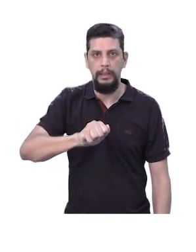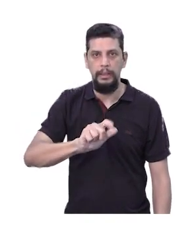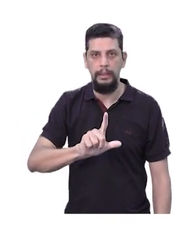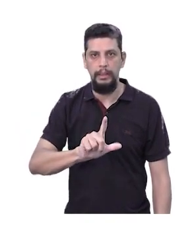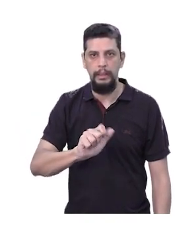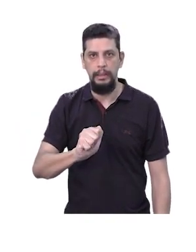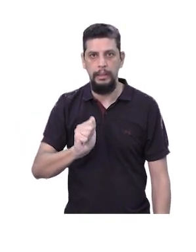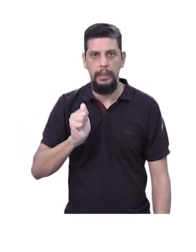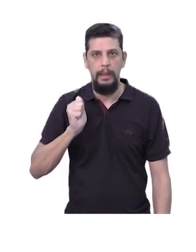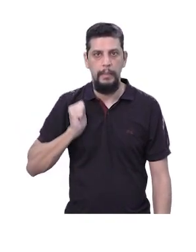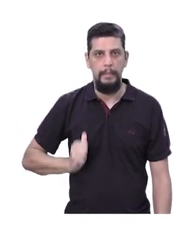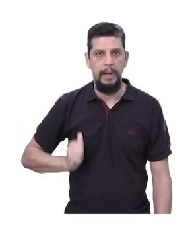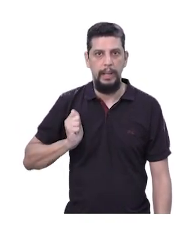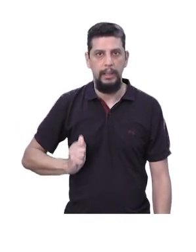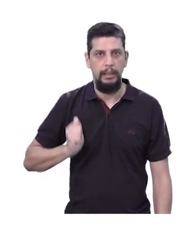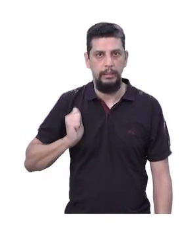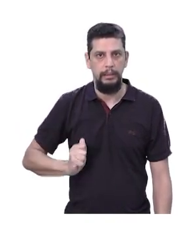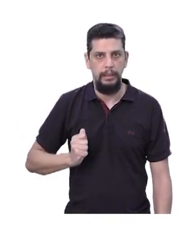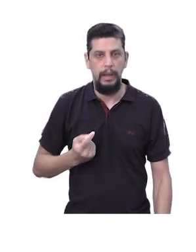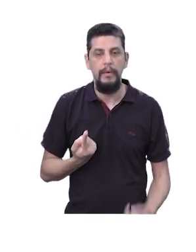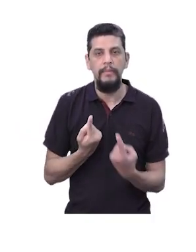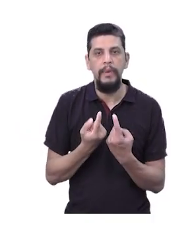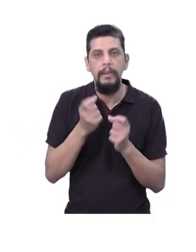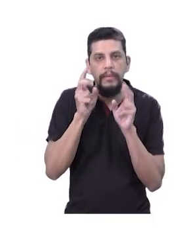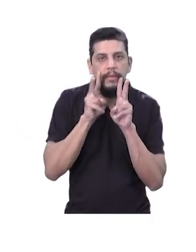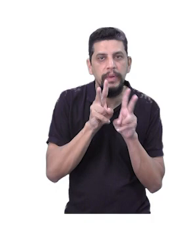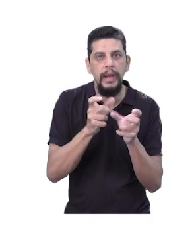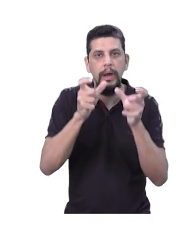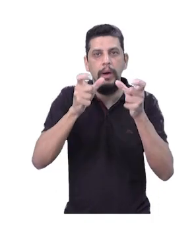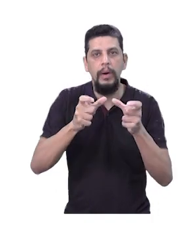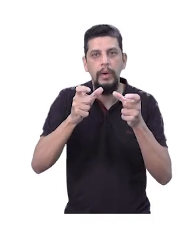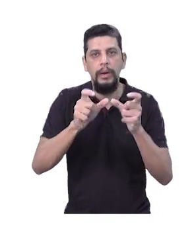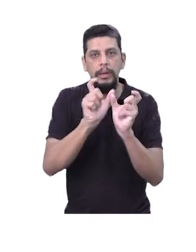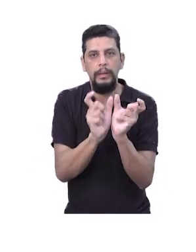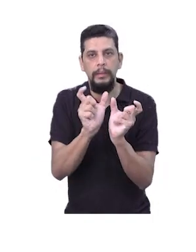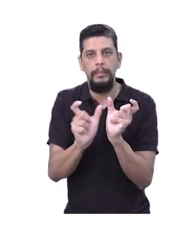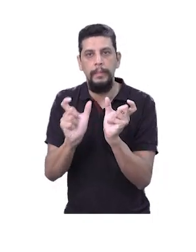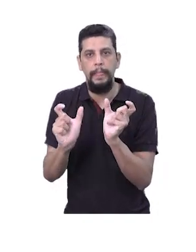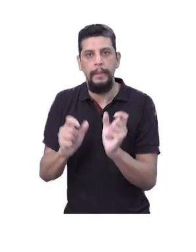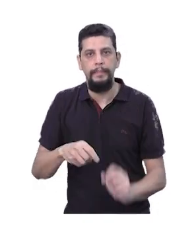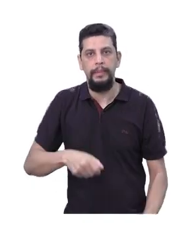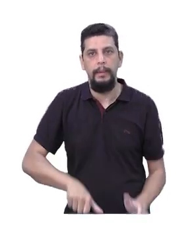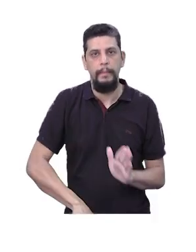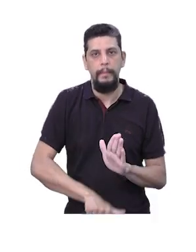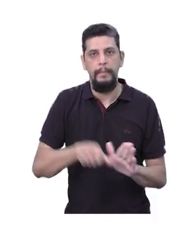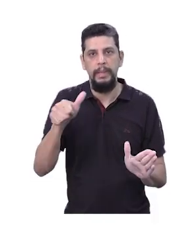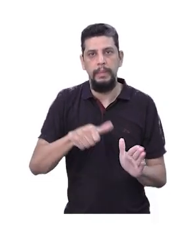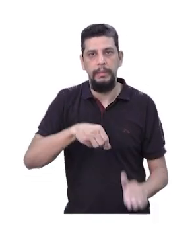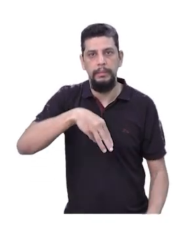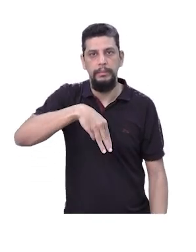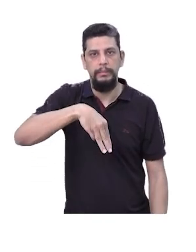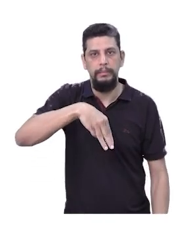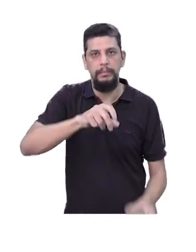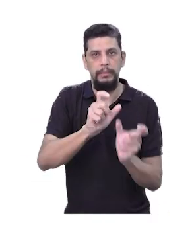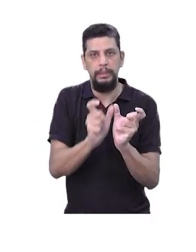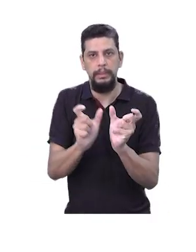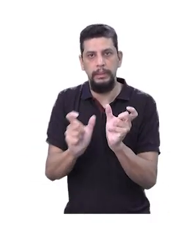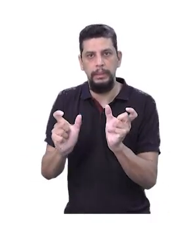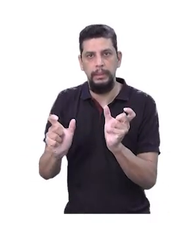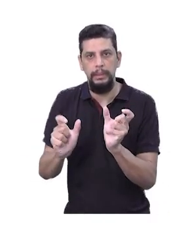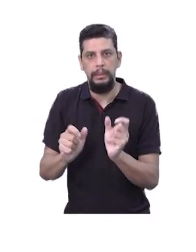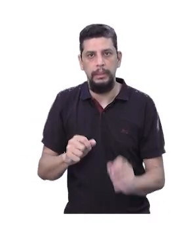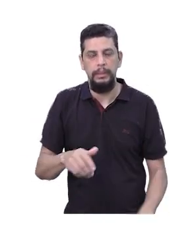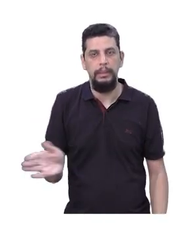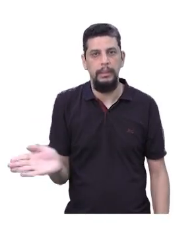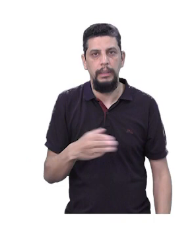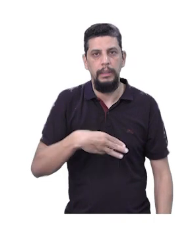é a palavra mala. Vamos ver onde é que está a sílaba ma? Está na primeira sílaba. Tá certo,